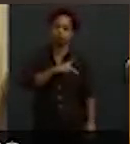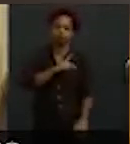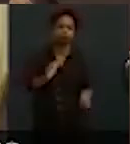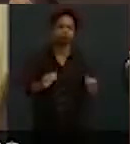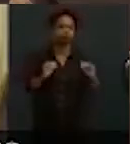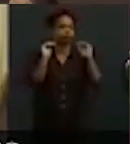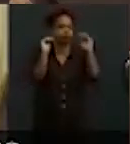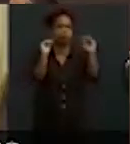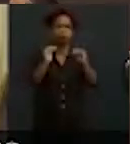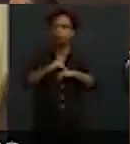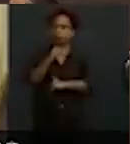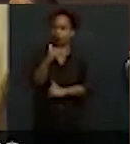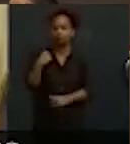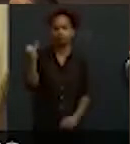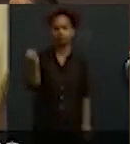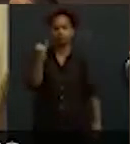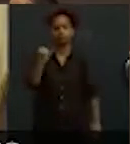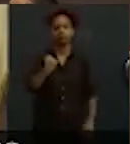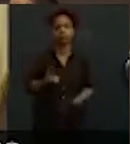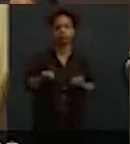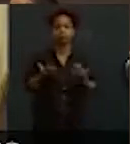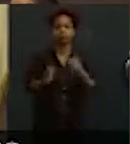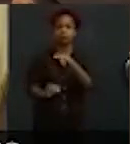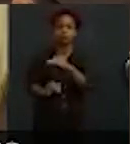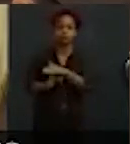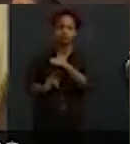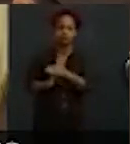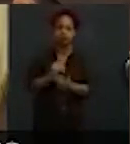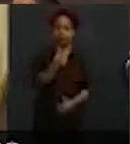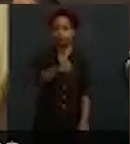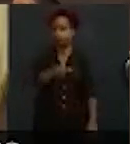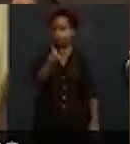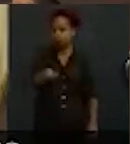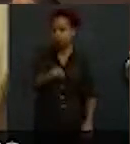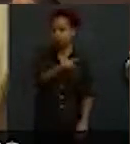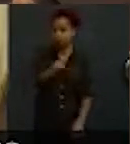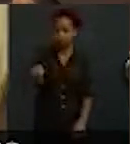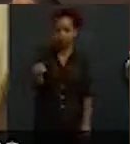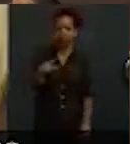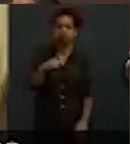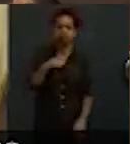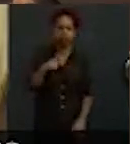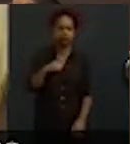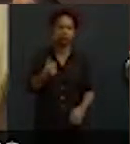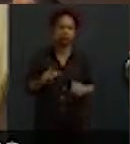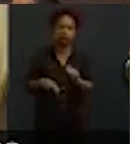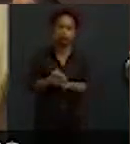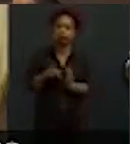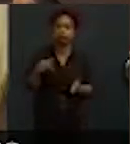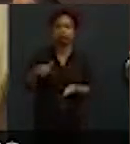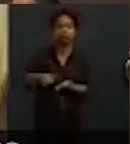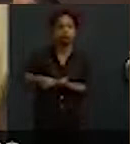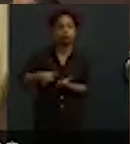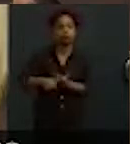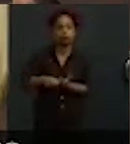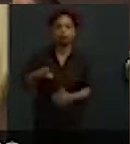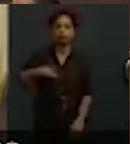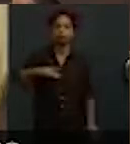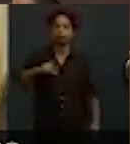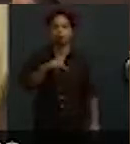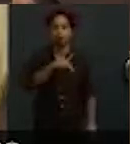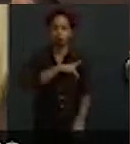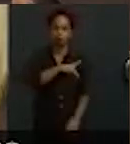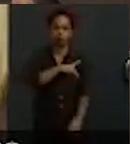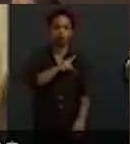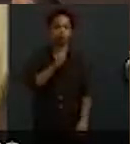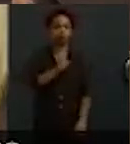honraria conferida pela instituição e seus detentores são considerados membros honorários do Ministério Público